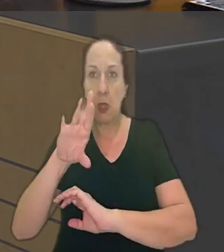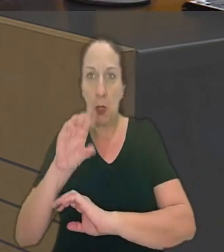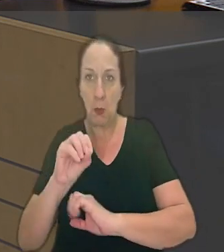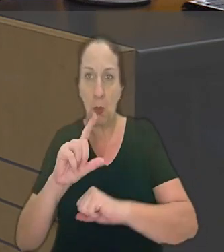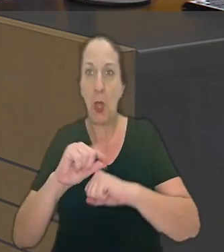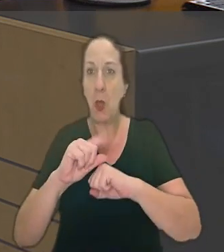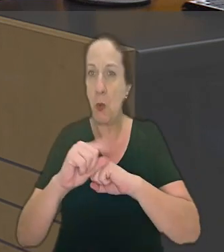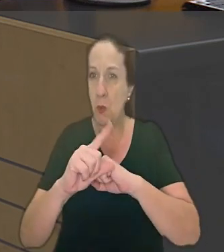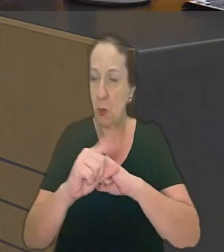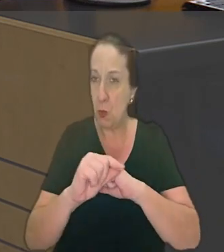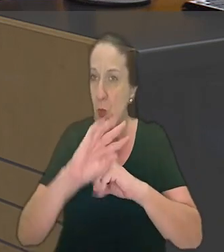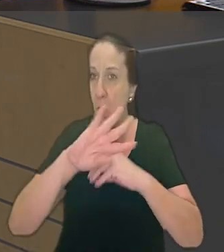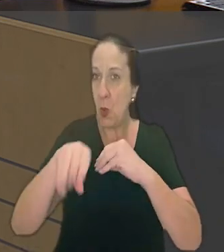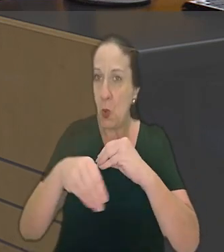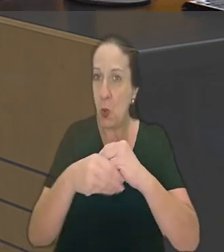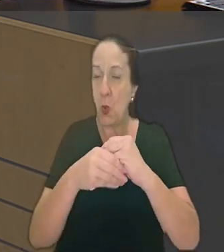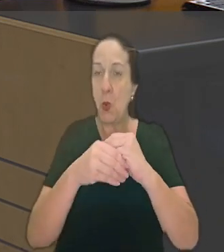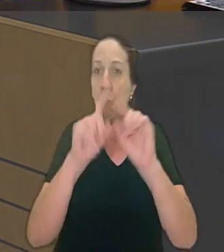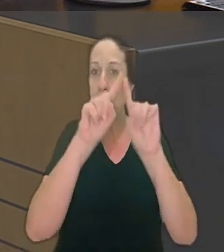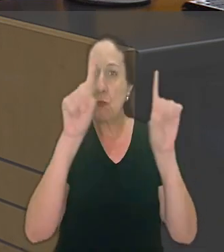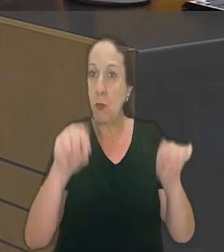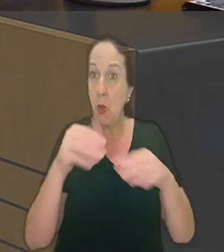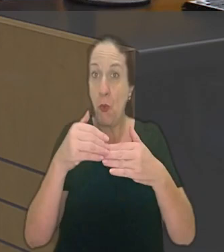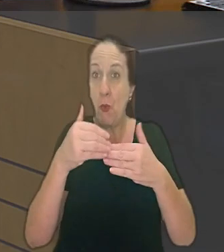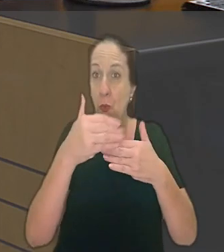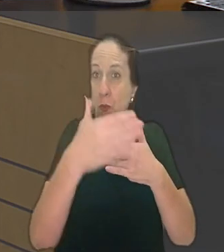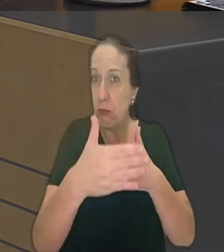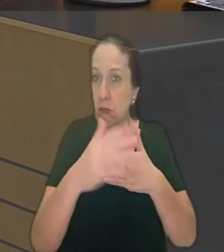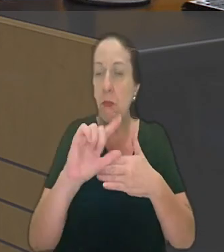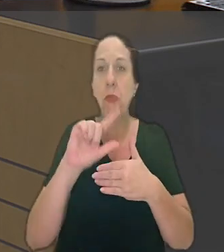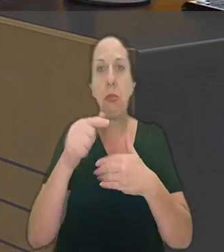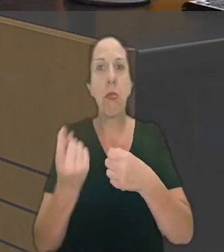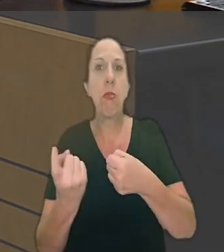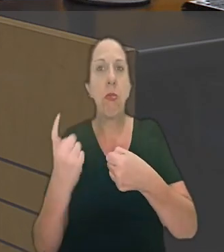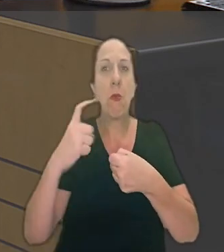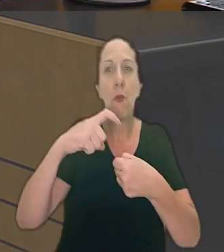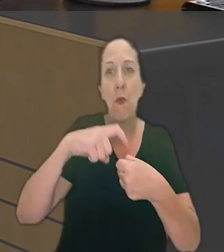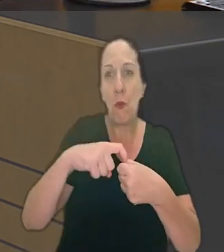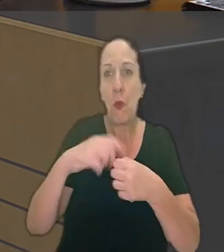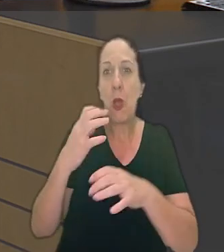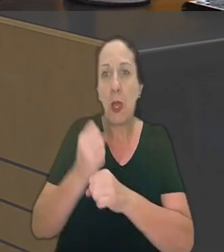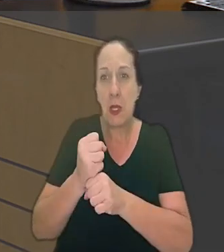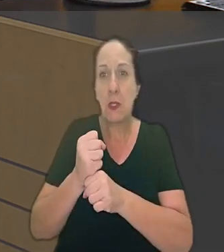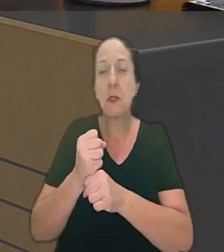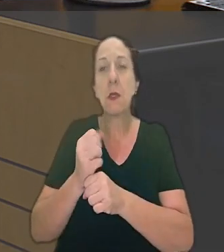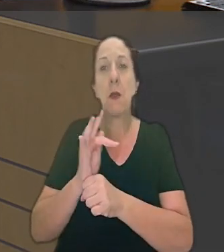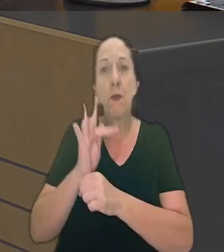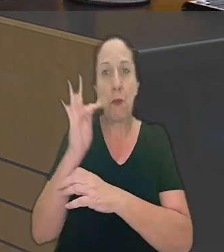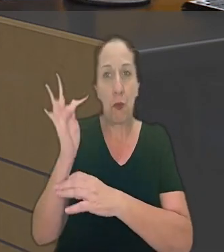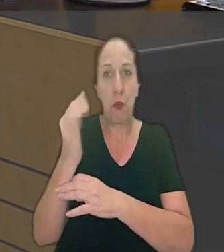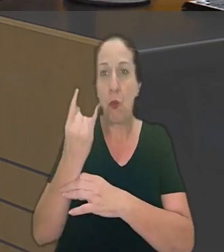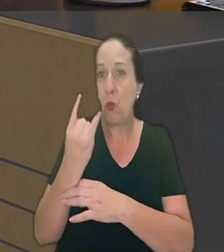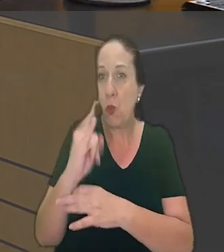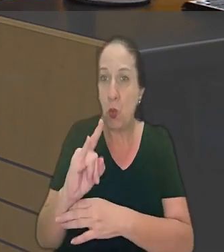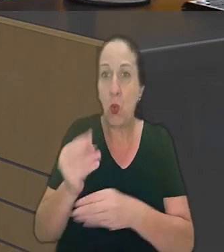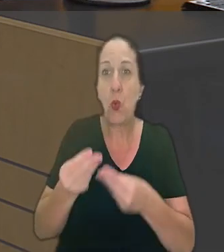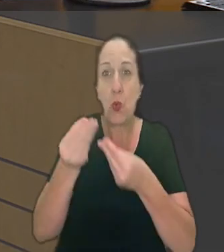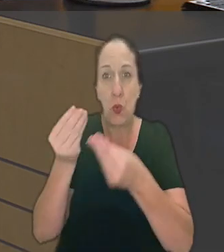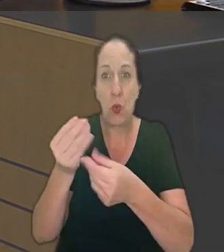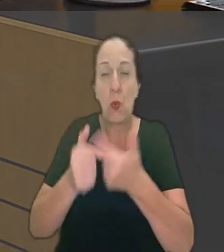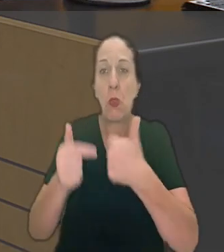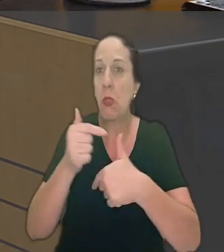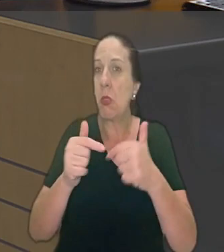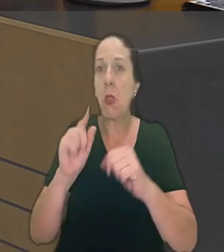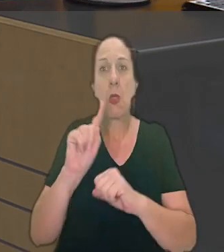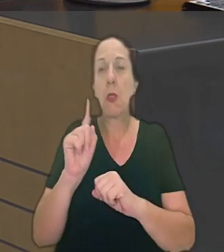SERPRO argumentou que o analista integrava o quadro de empregados externos e que, após retornar da Receita Federal, último órgão para o qual